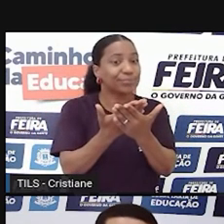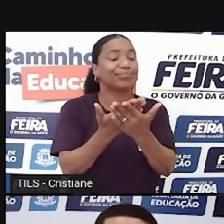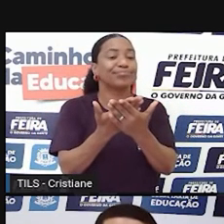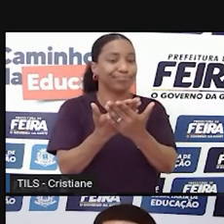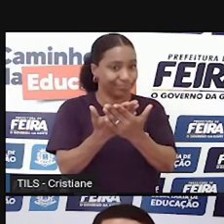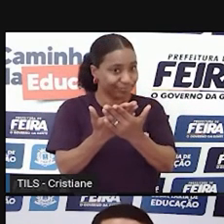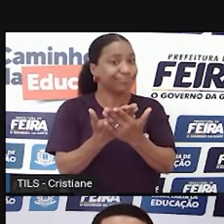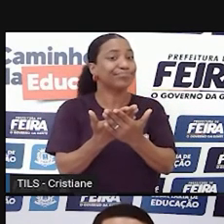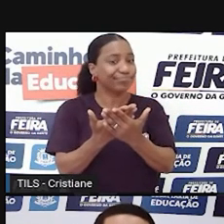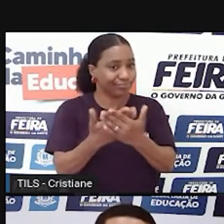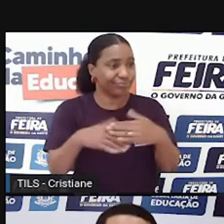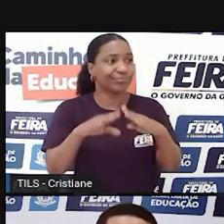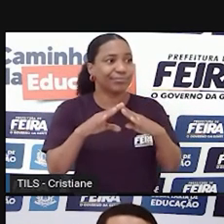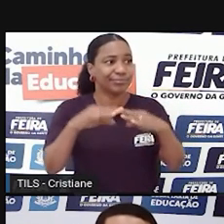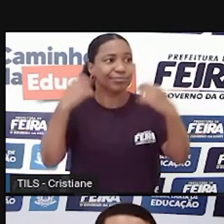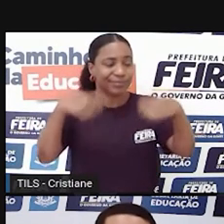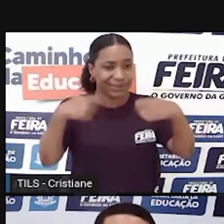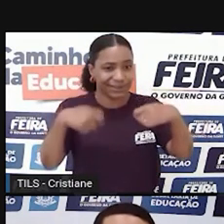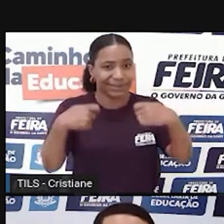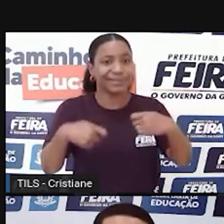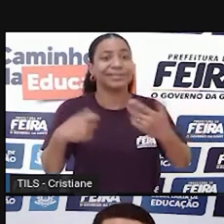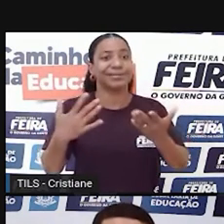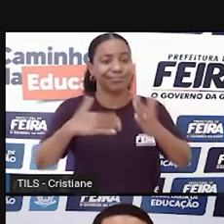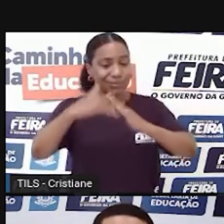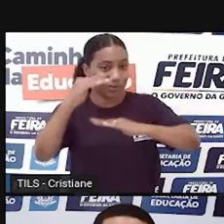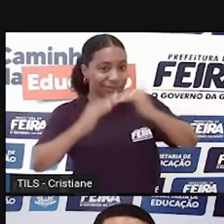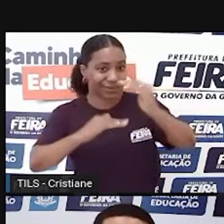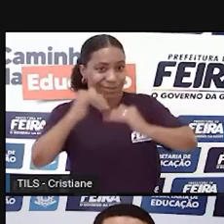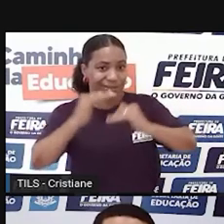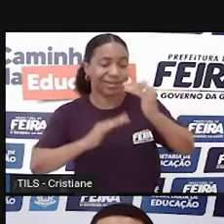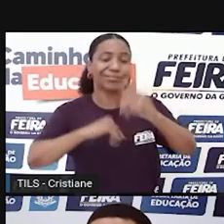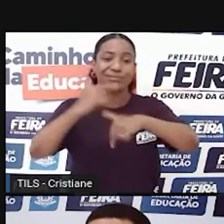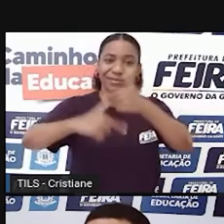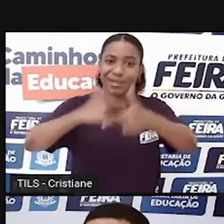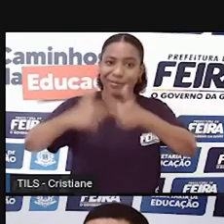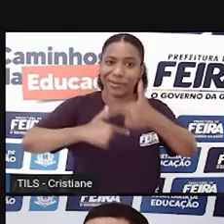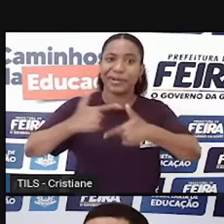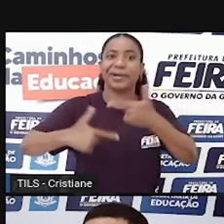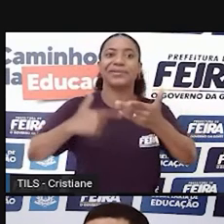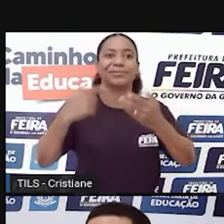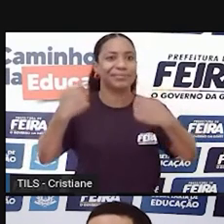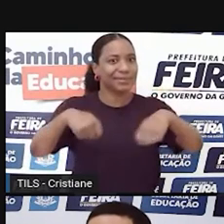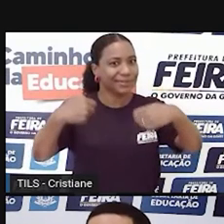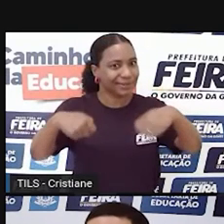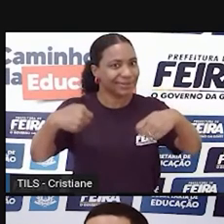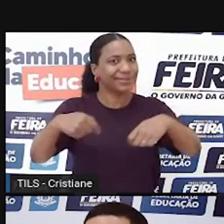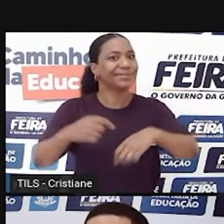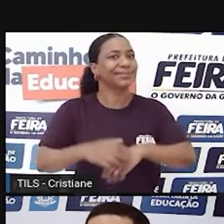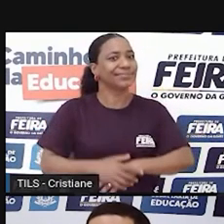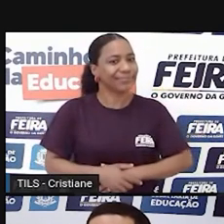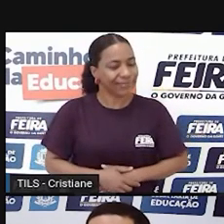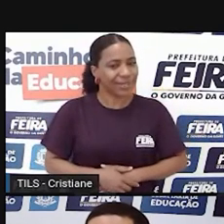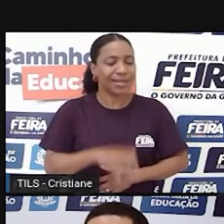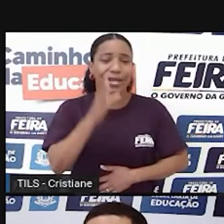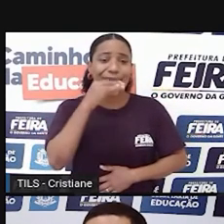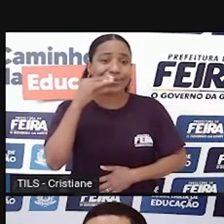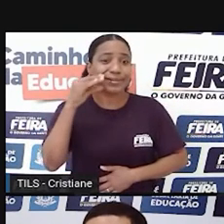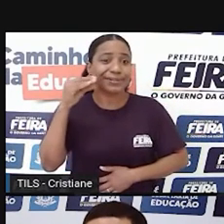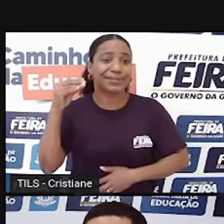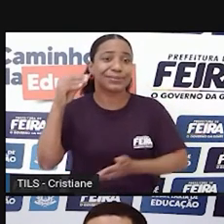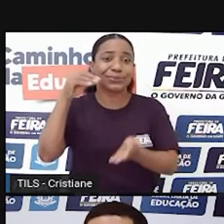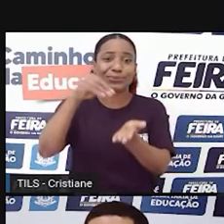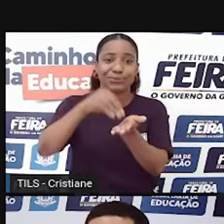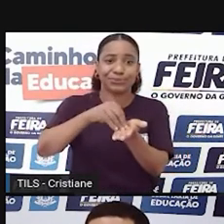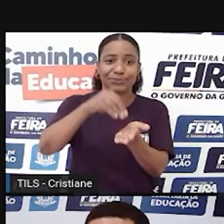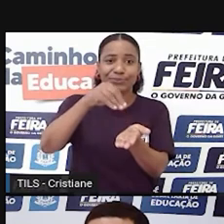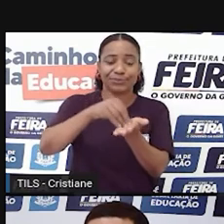a garantir um espaço no mercado de trabalho, na sociedade como um todo. Então, a adolescente ela não passou ainda por essas fases e